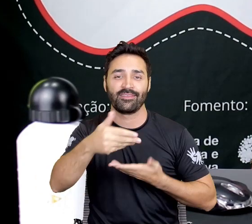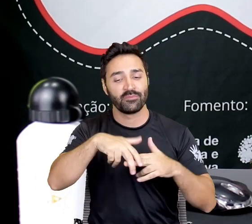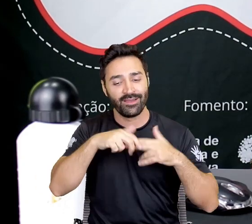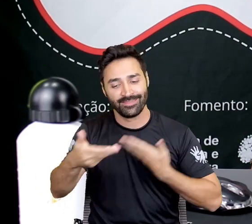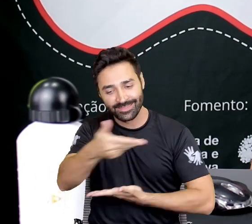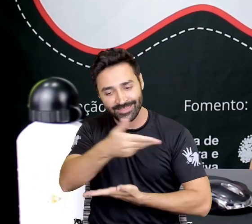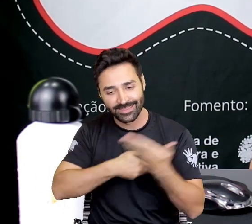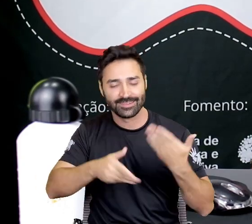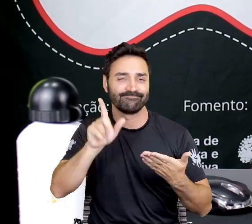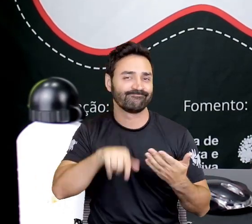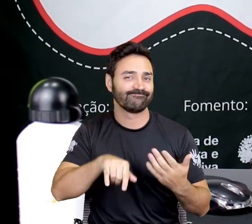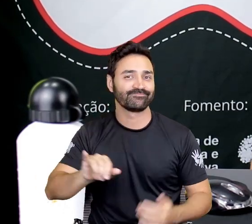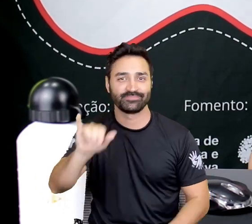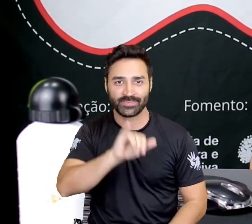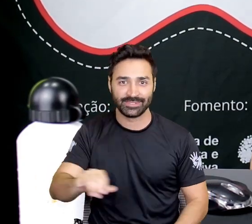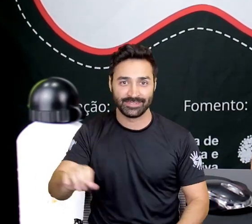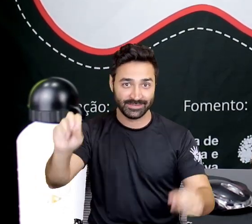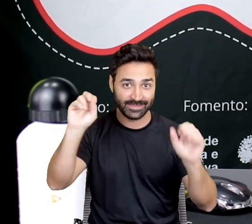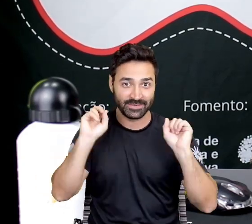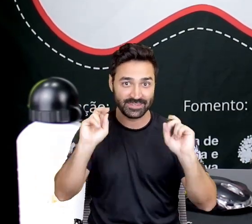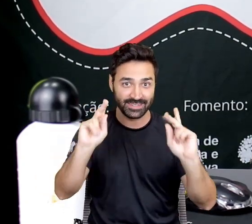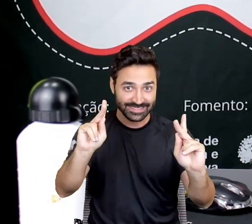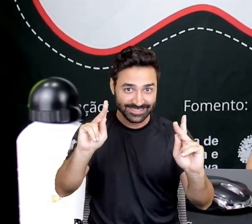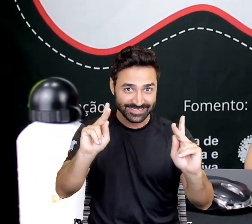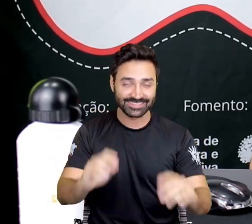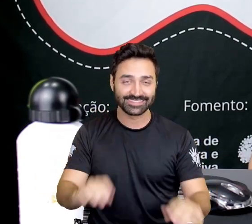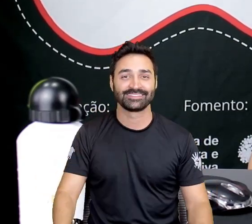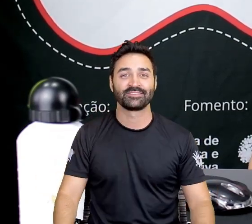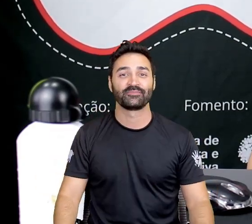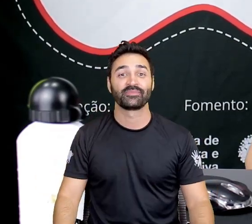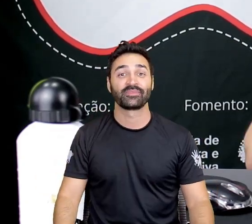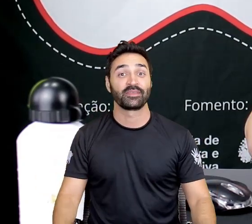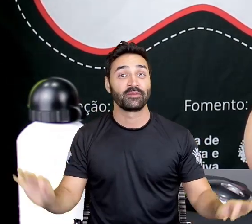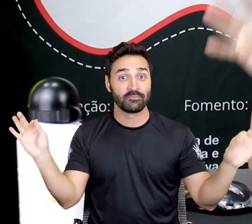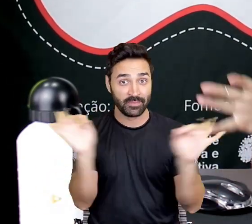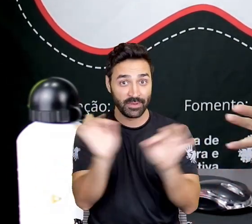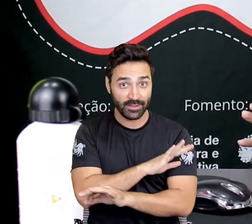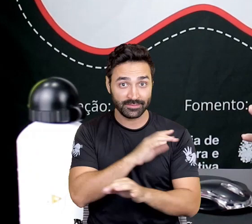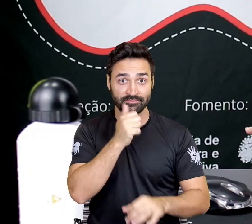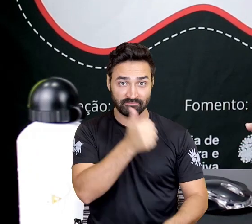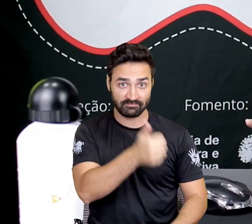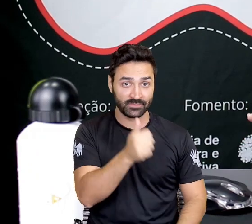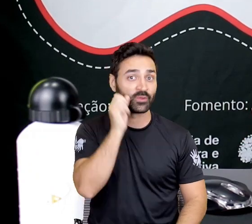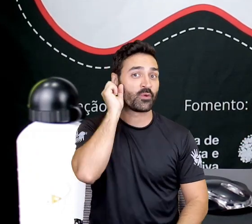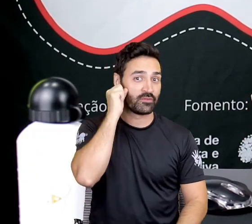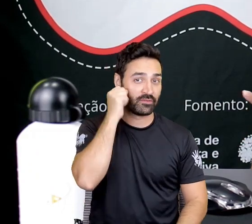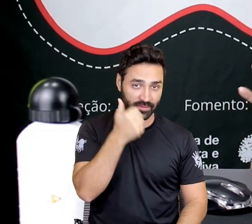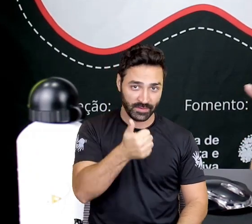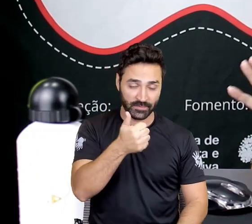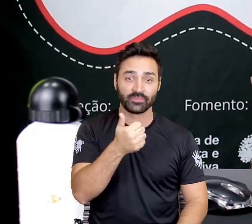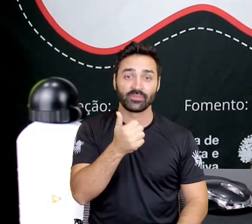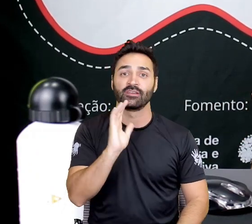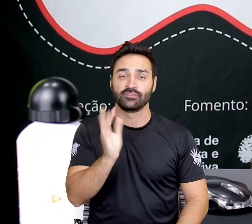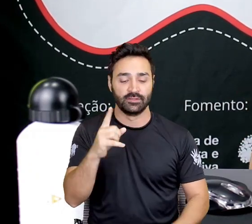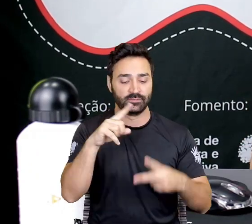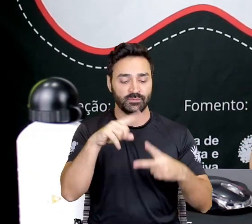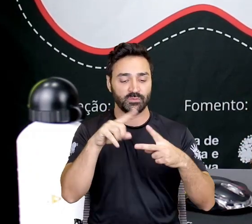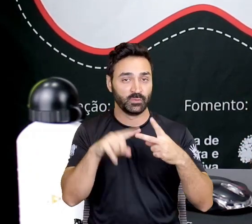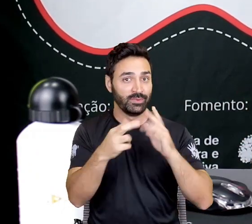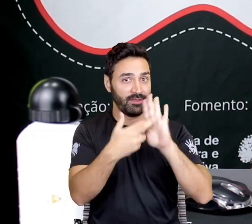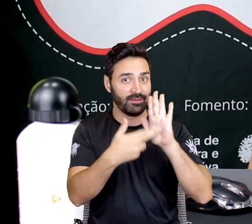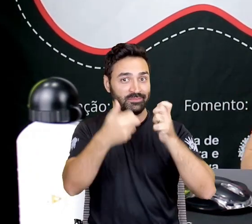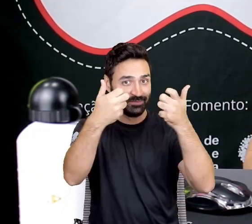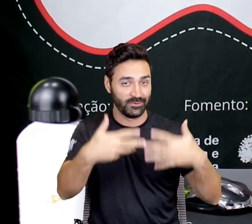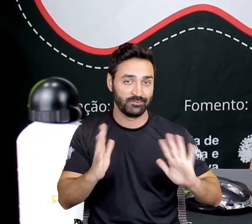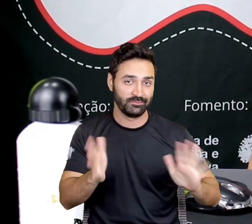ser fundamental, ok? Bom, já que todo mundo está ouvindo, temos essas nossas duas regrinhas,